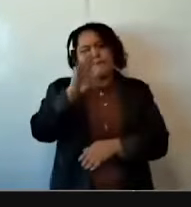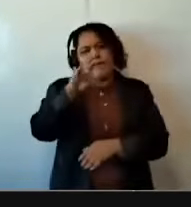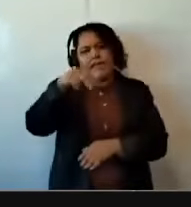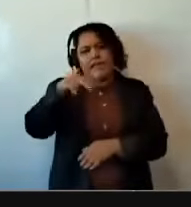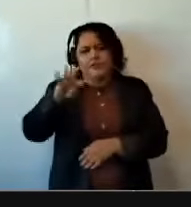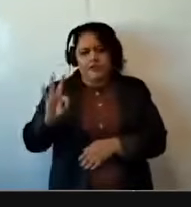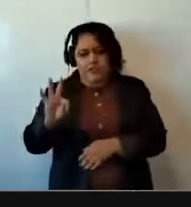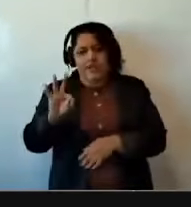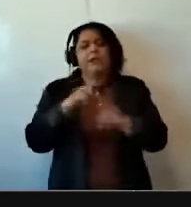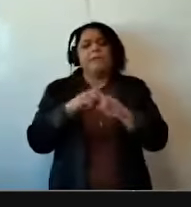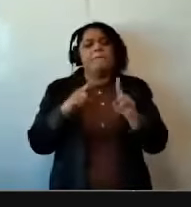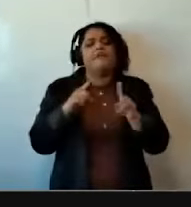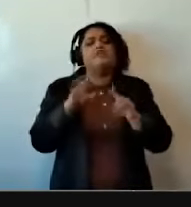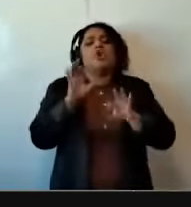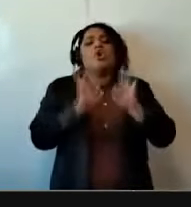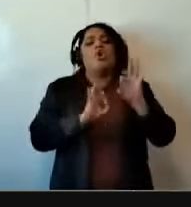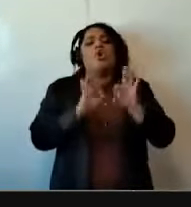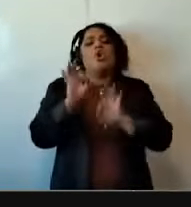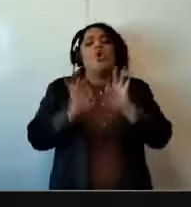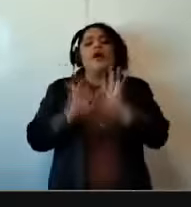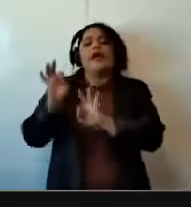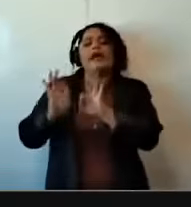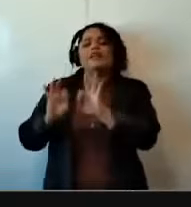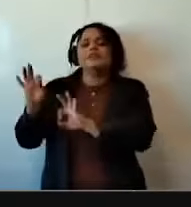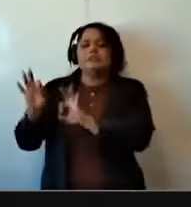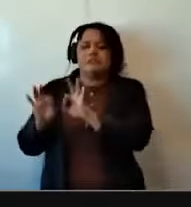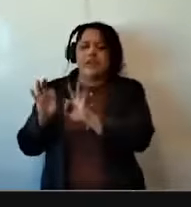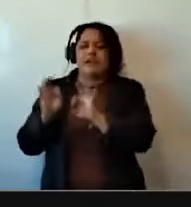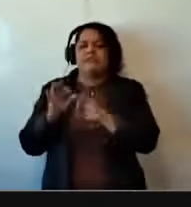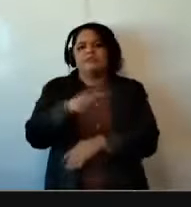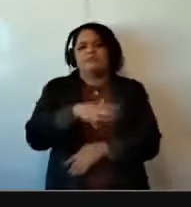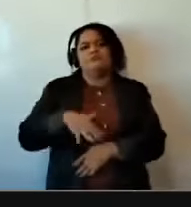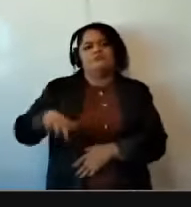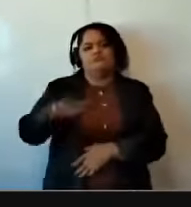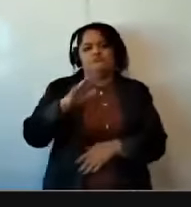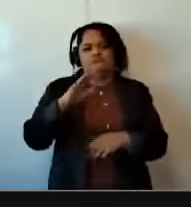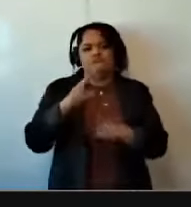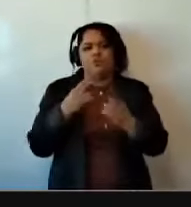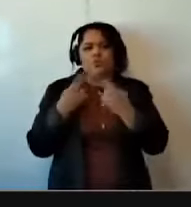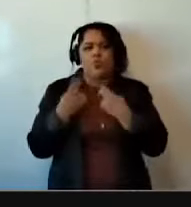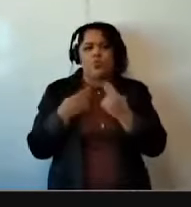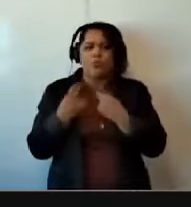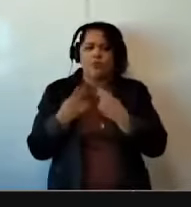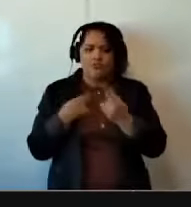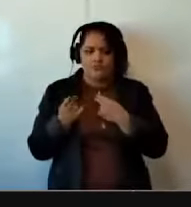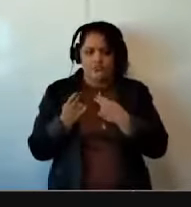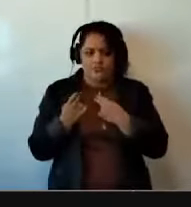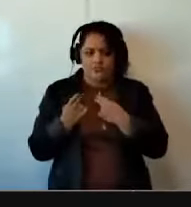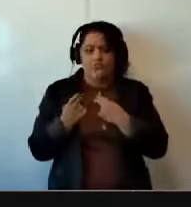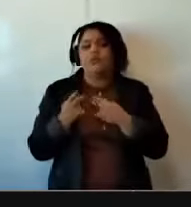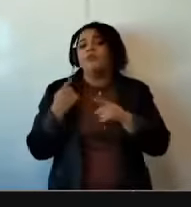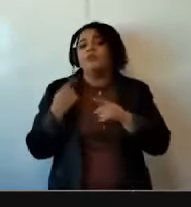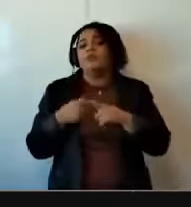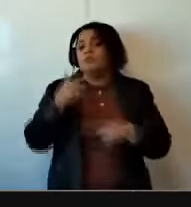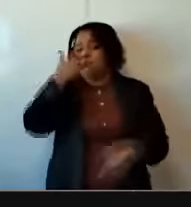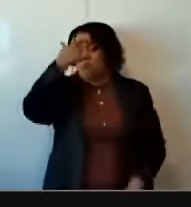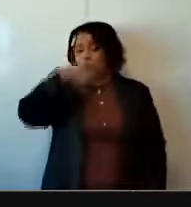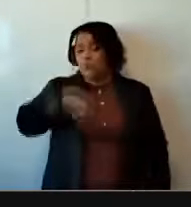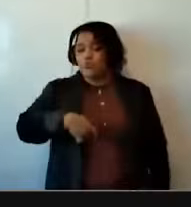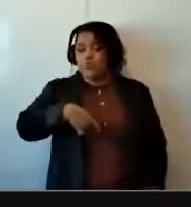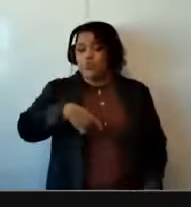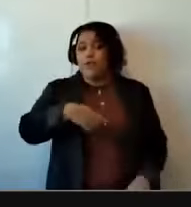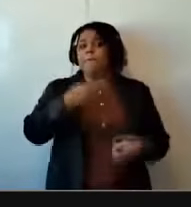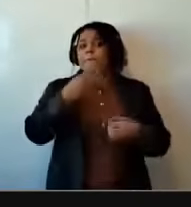espaço urbano. Nós estamos aqui discutindo posturas municipais. É como a nossa cidade